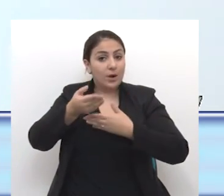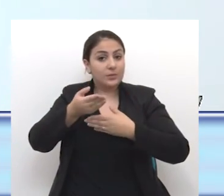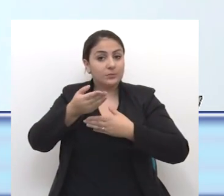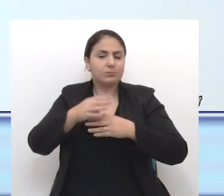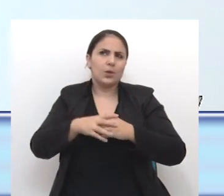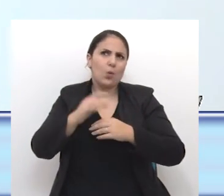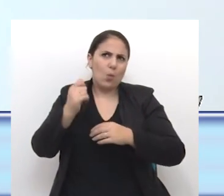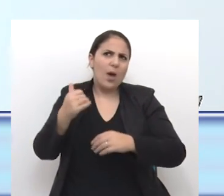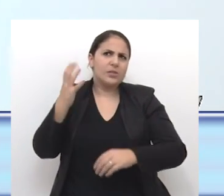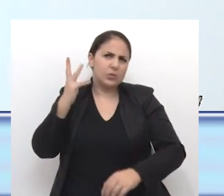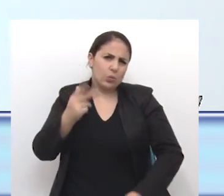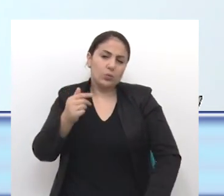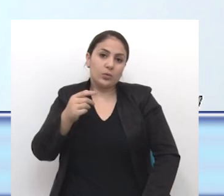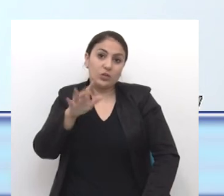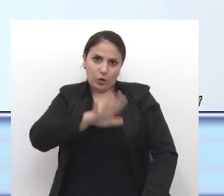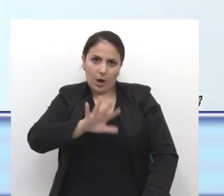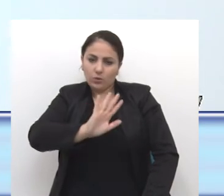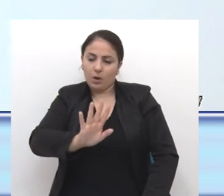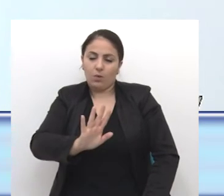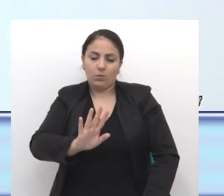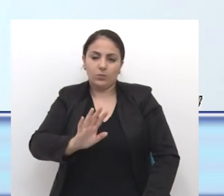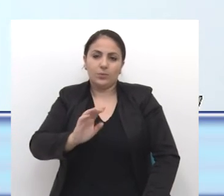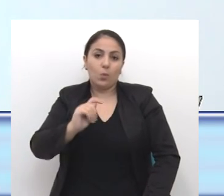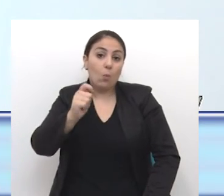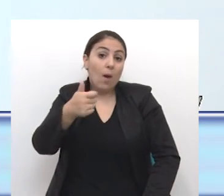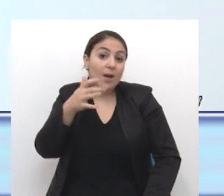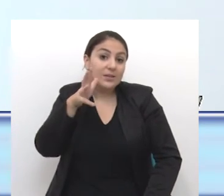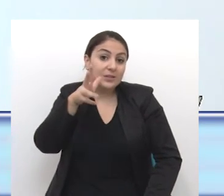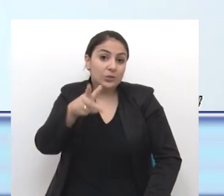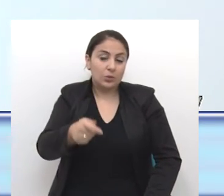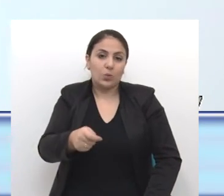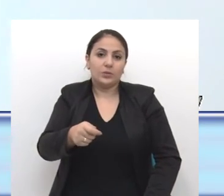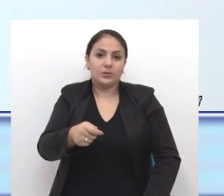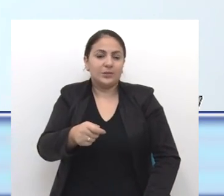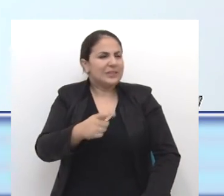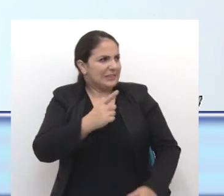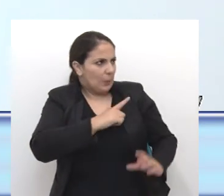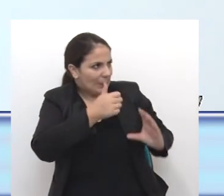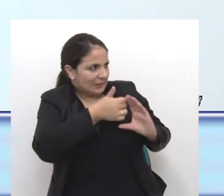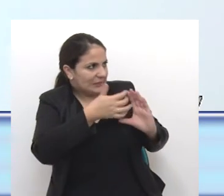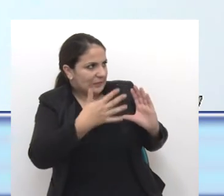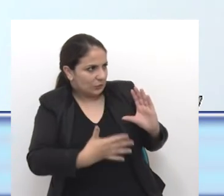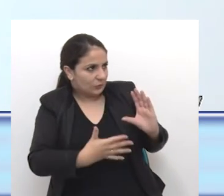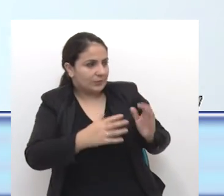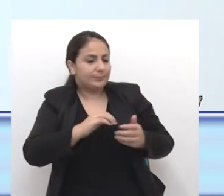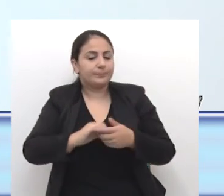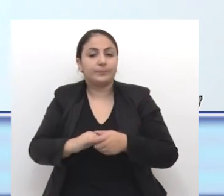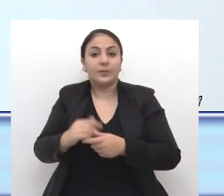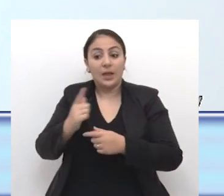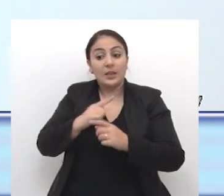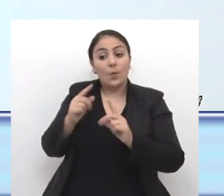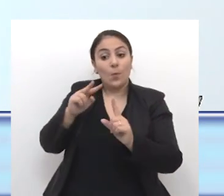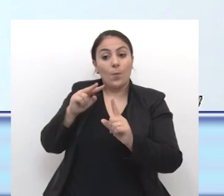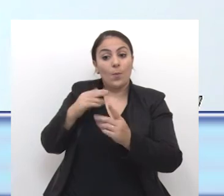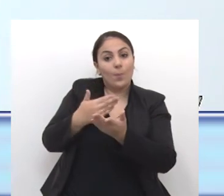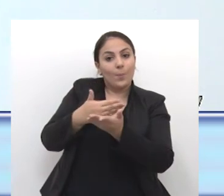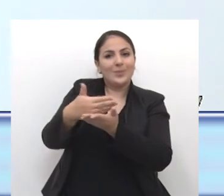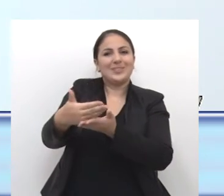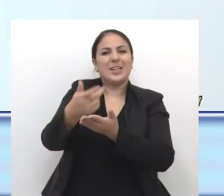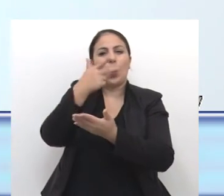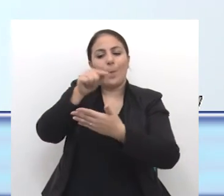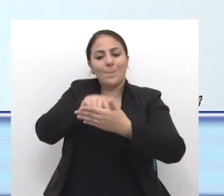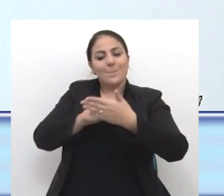escreve, todo poeta não, a maioria, digamos assim, escreve com uma característica. Tendo como ponto